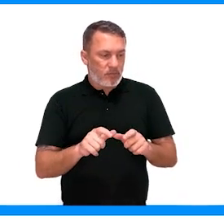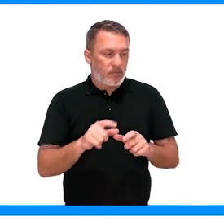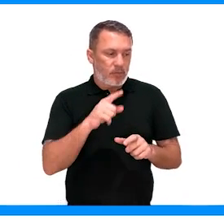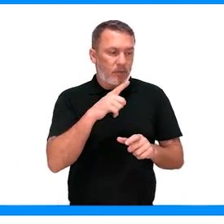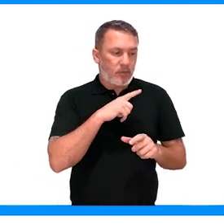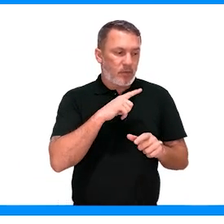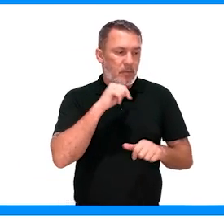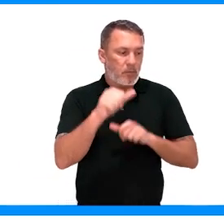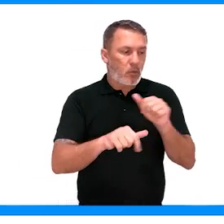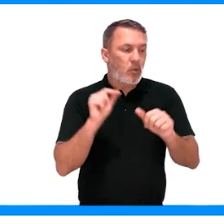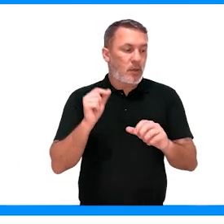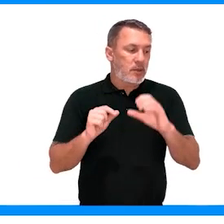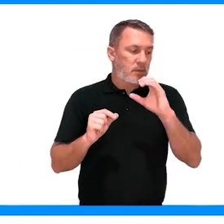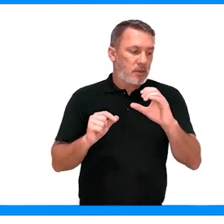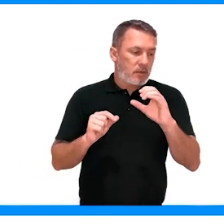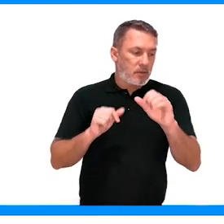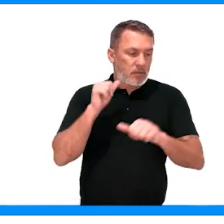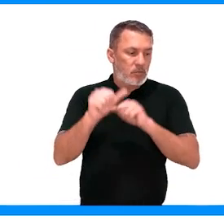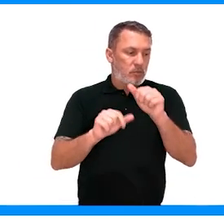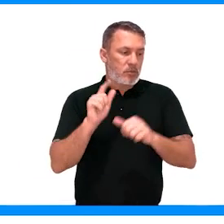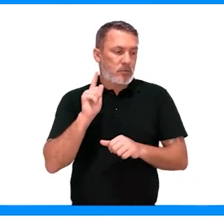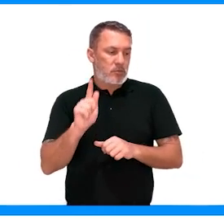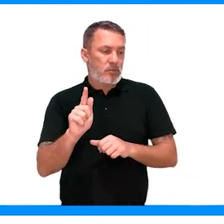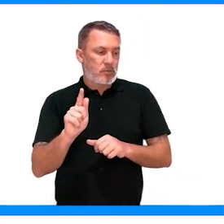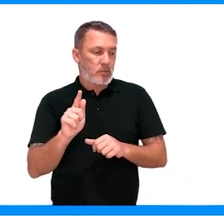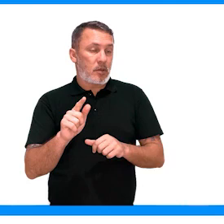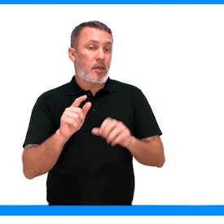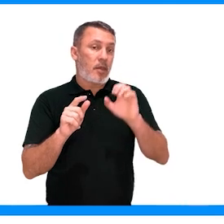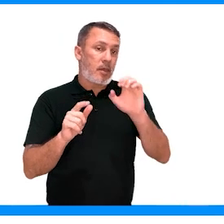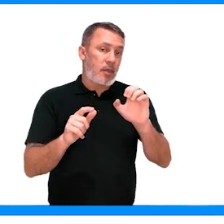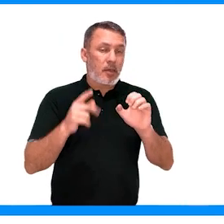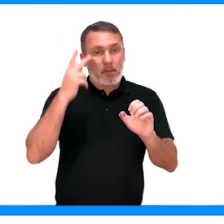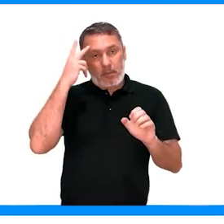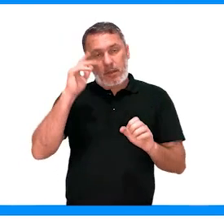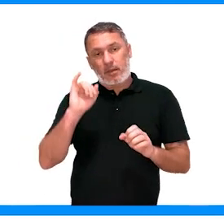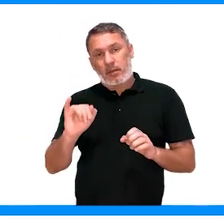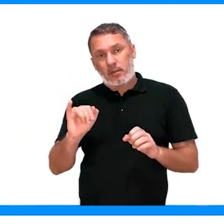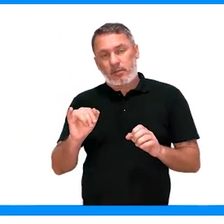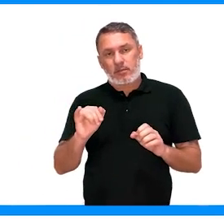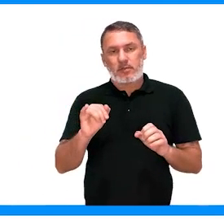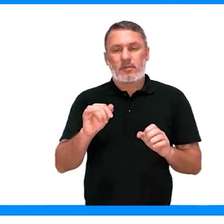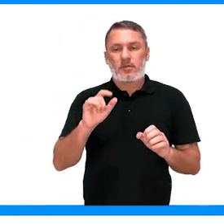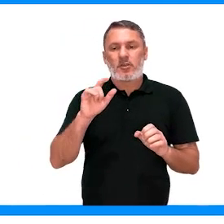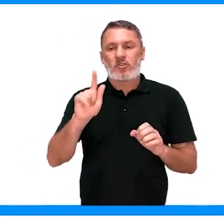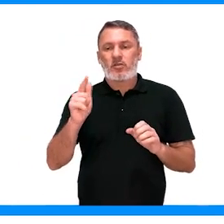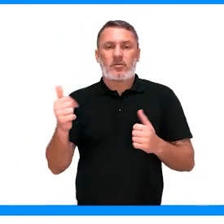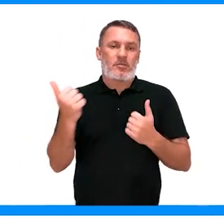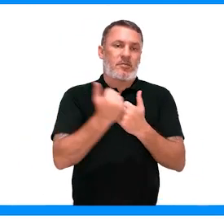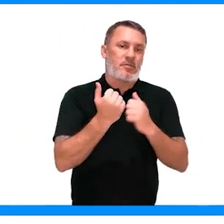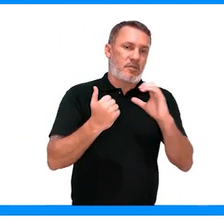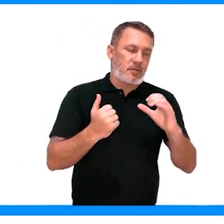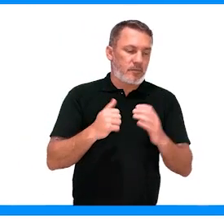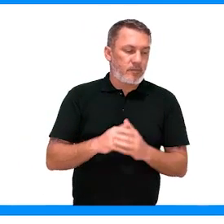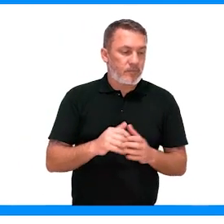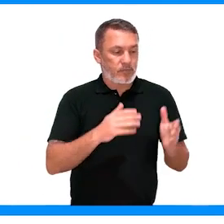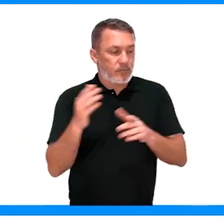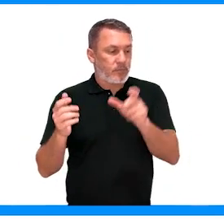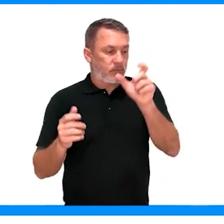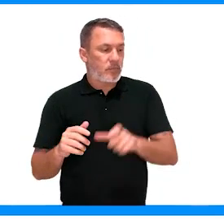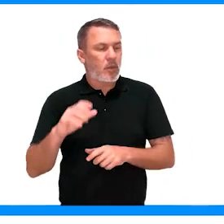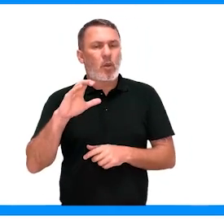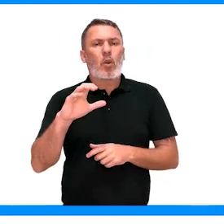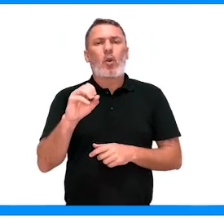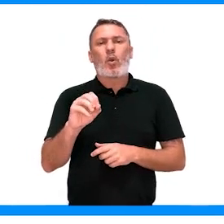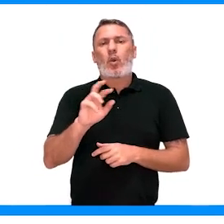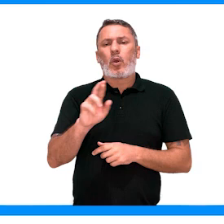dicen. A irregularidade dele vai ser de E para I e ainda vai entrar um Gzinho aí.